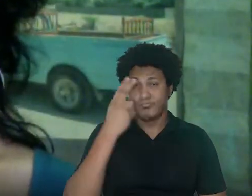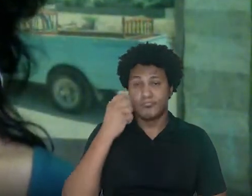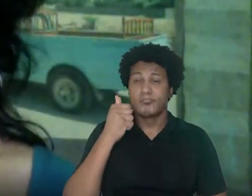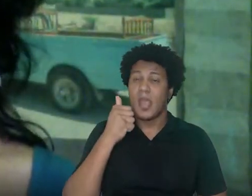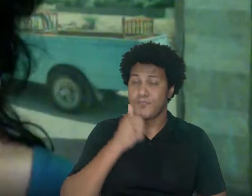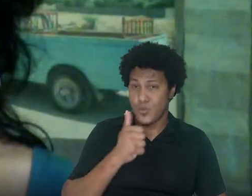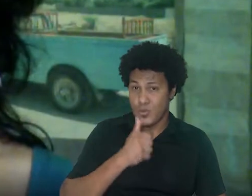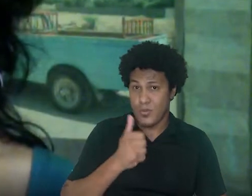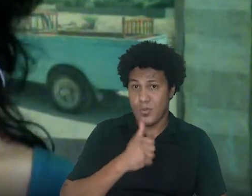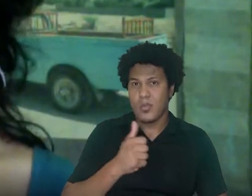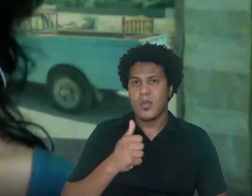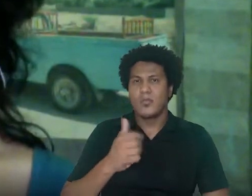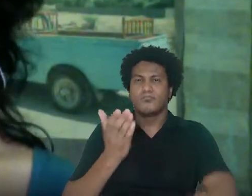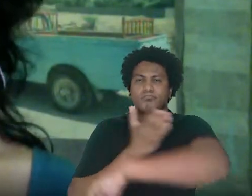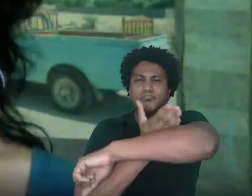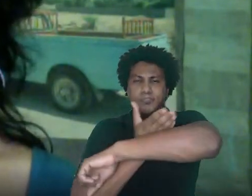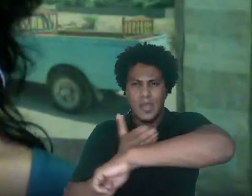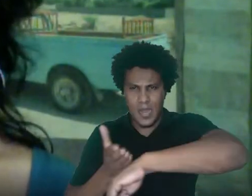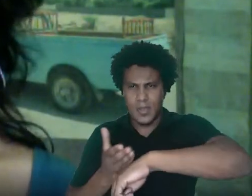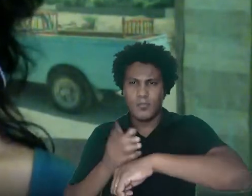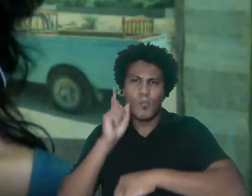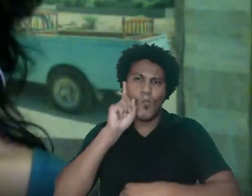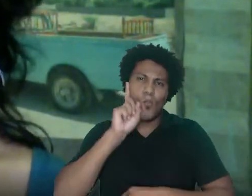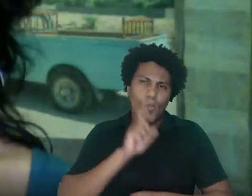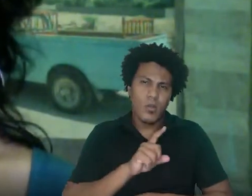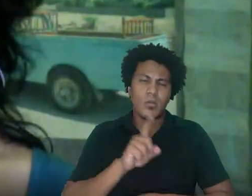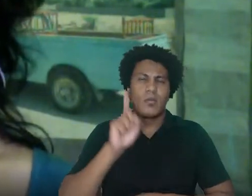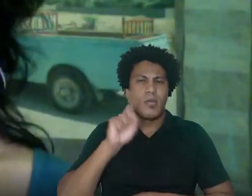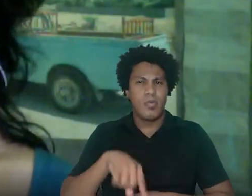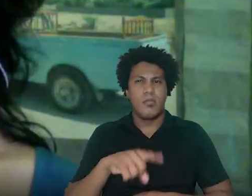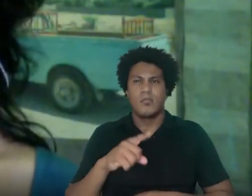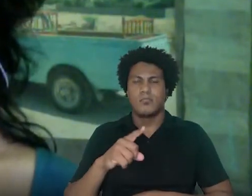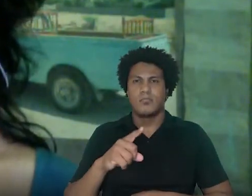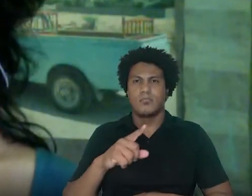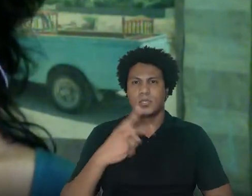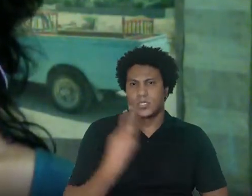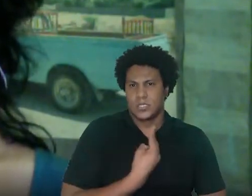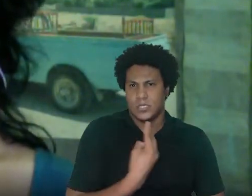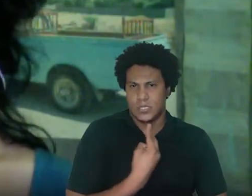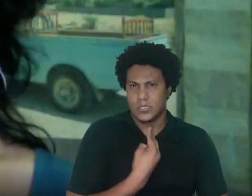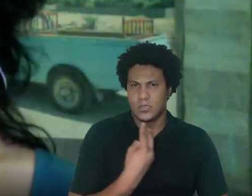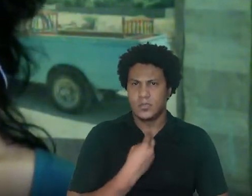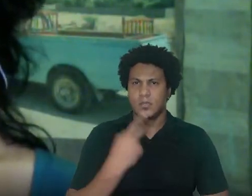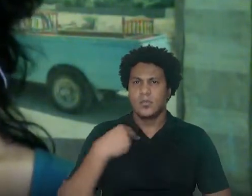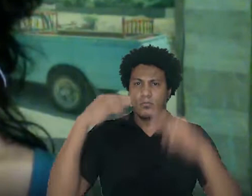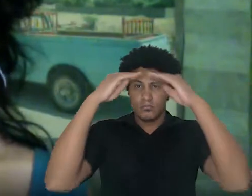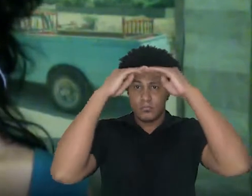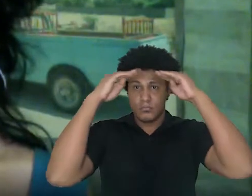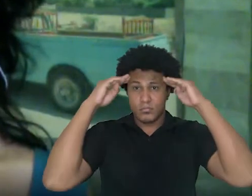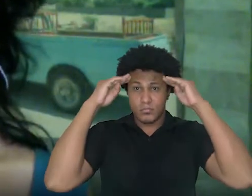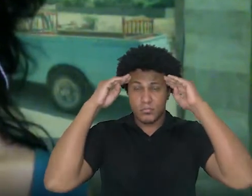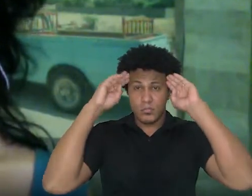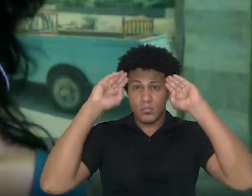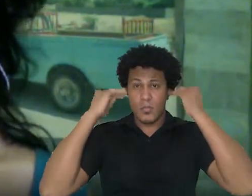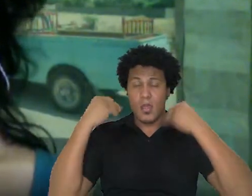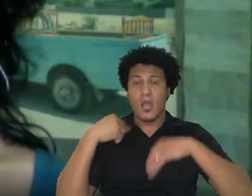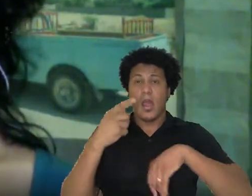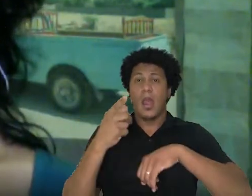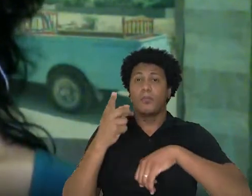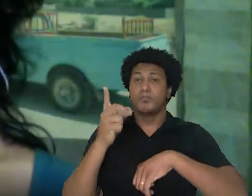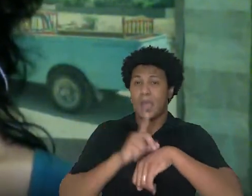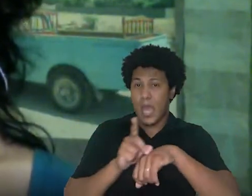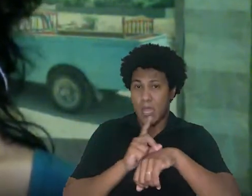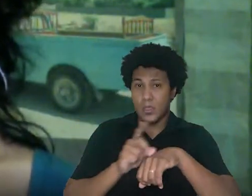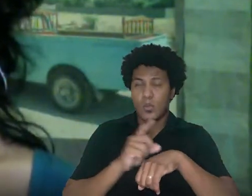descrever. Eu sou uma mulher branca, cis, tenho cabelos pretos, com franja curta e